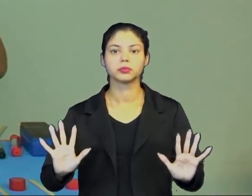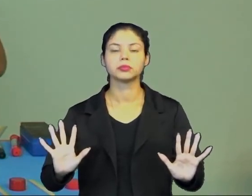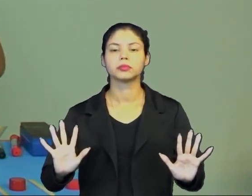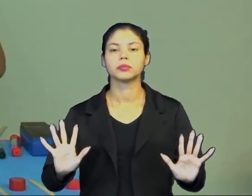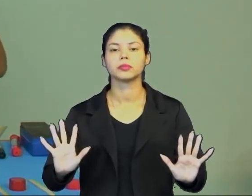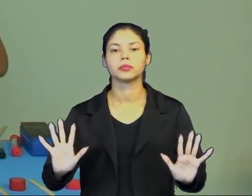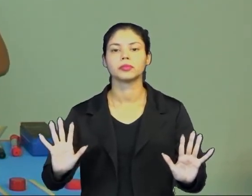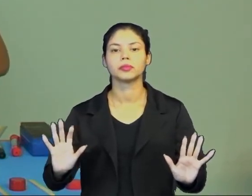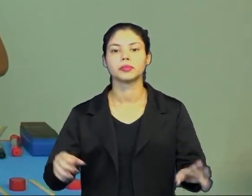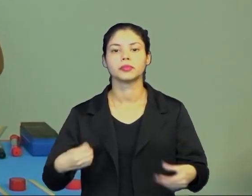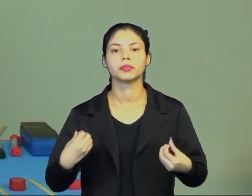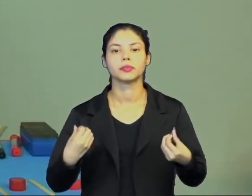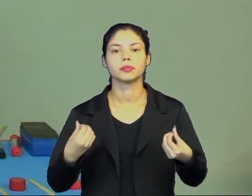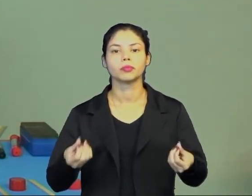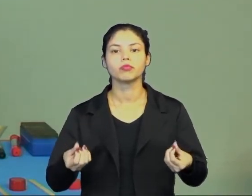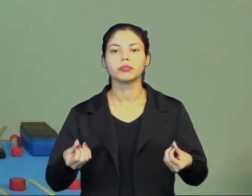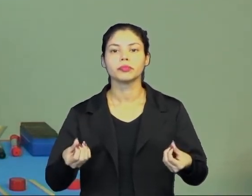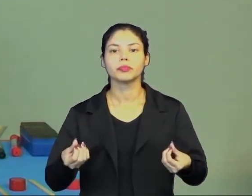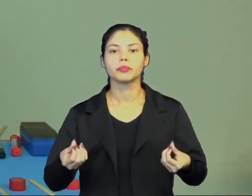5,